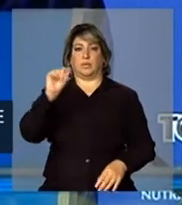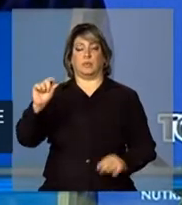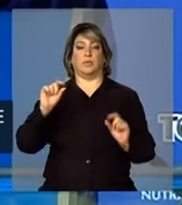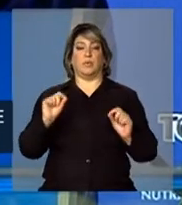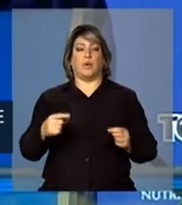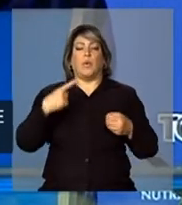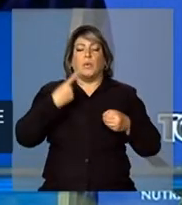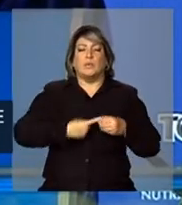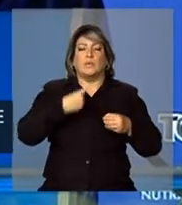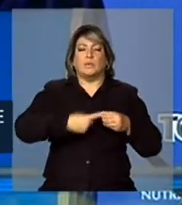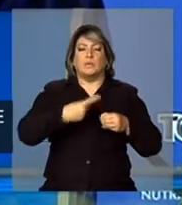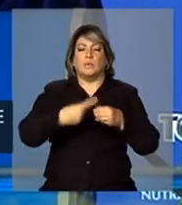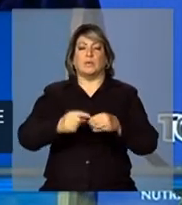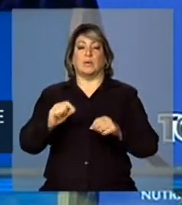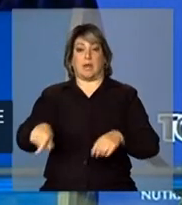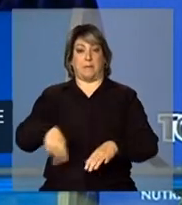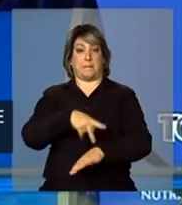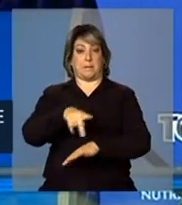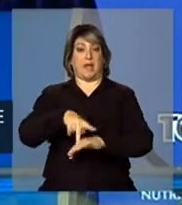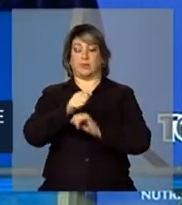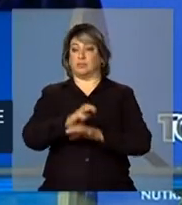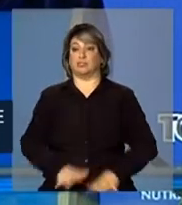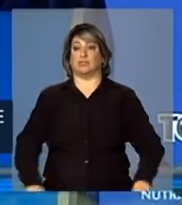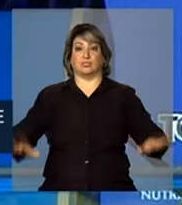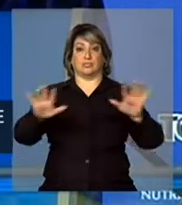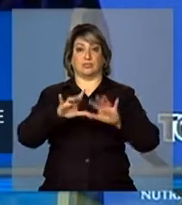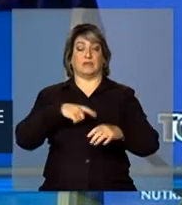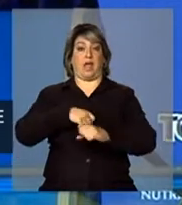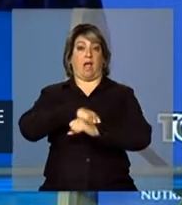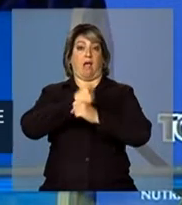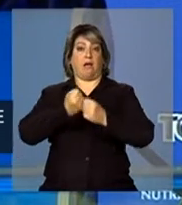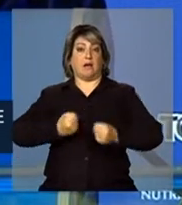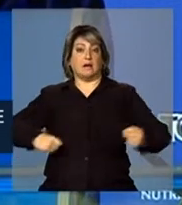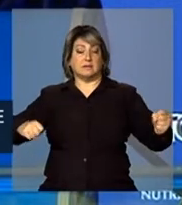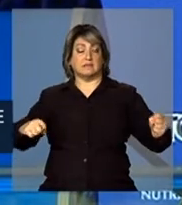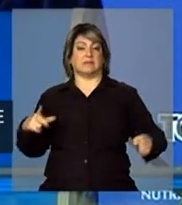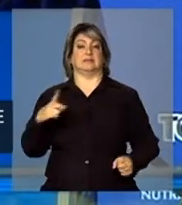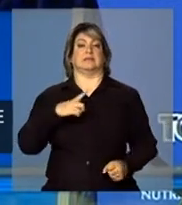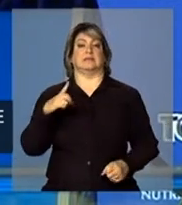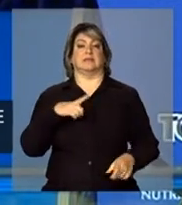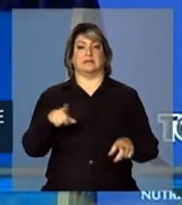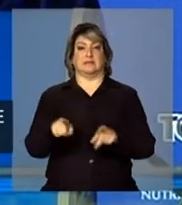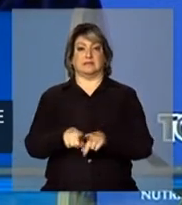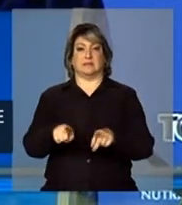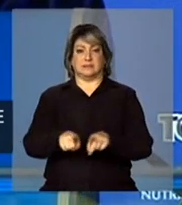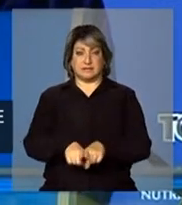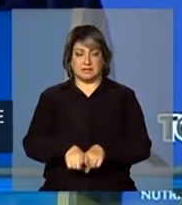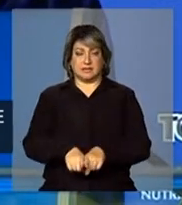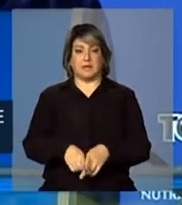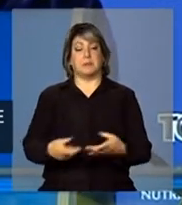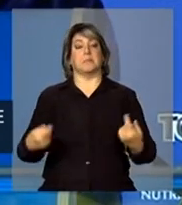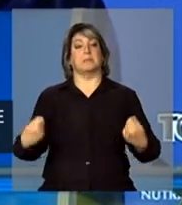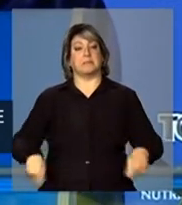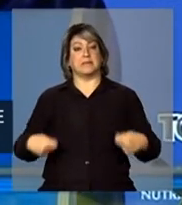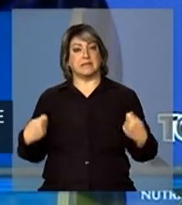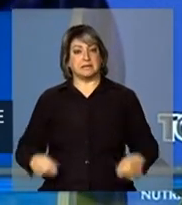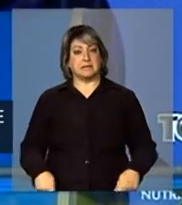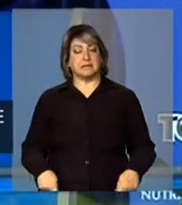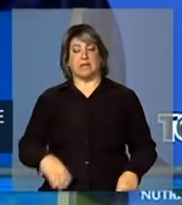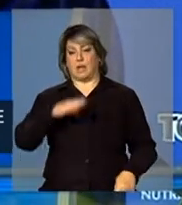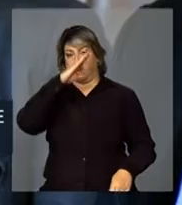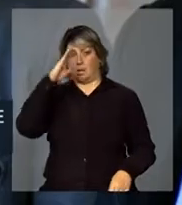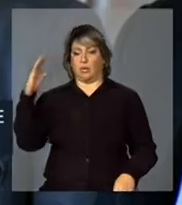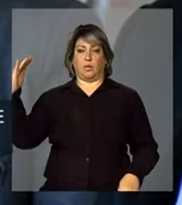os aeroportos de um país que é continental, que tem grandes extensões e que precisa de um